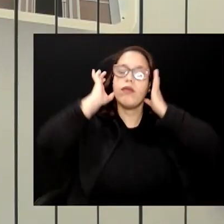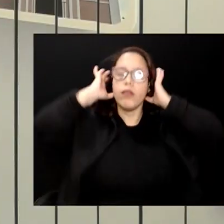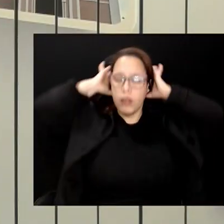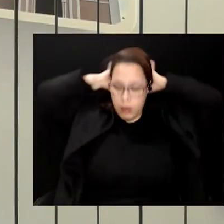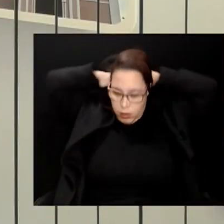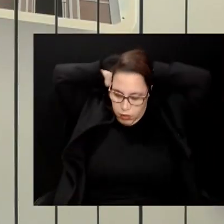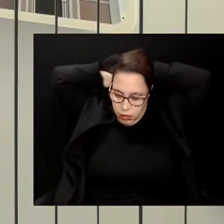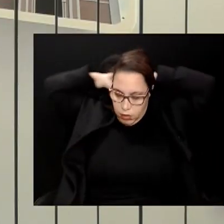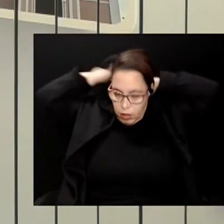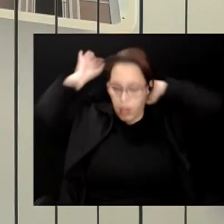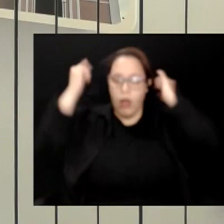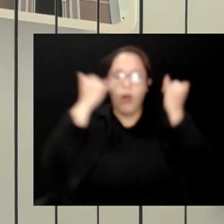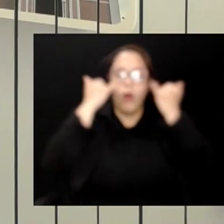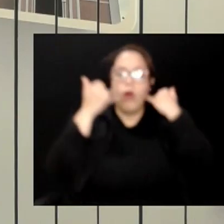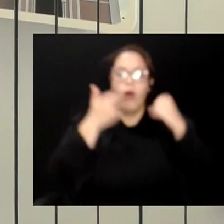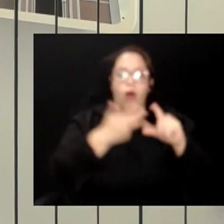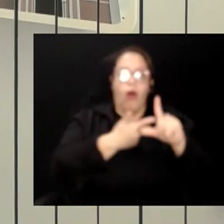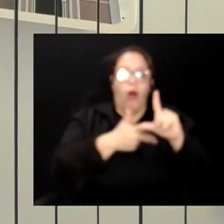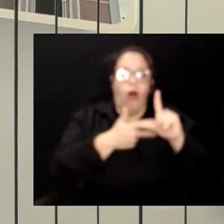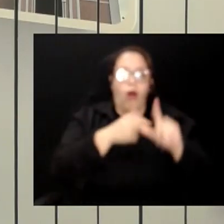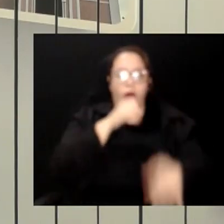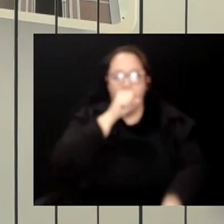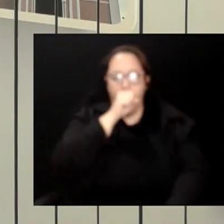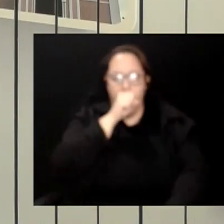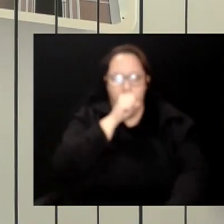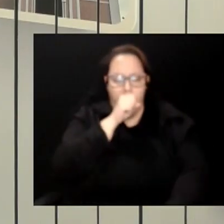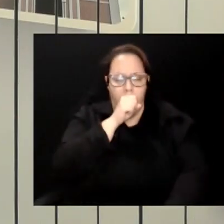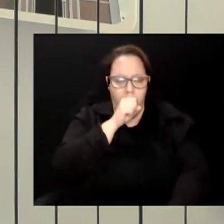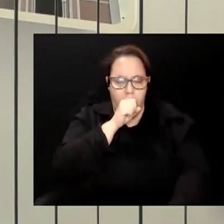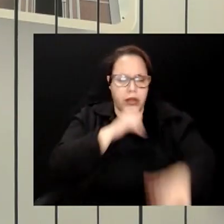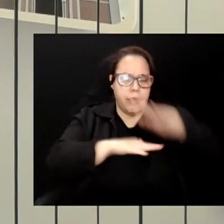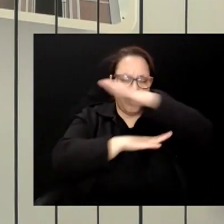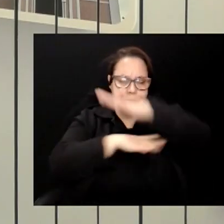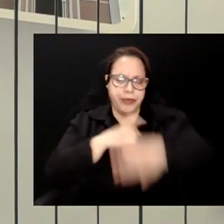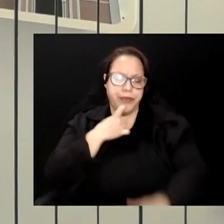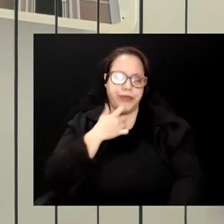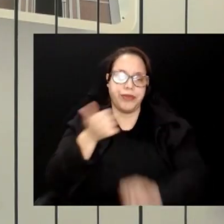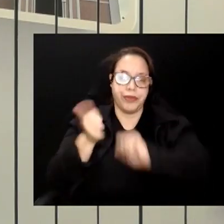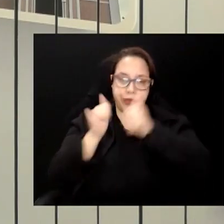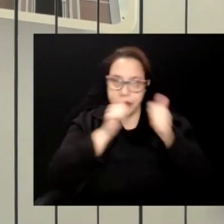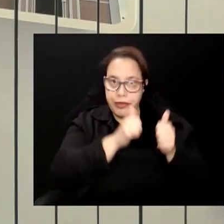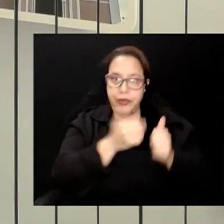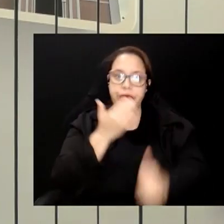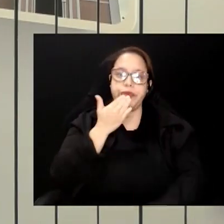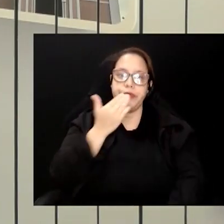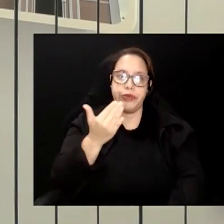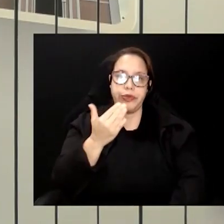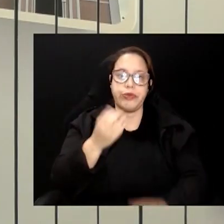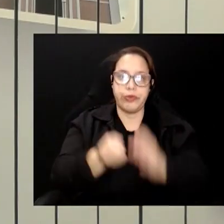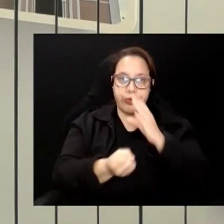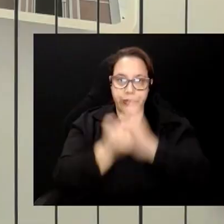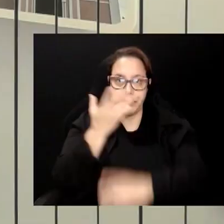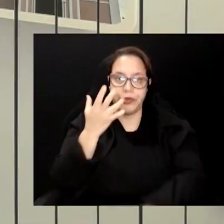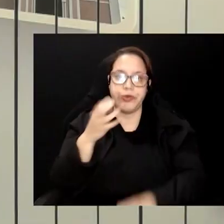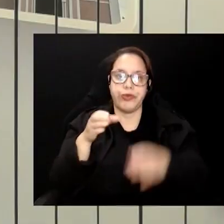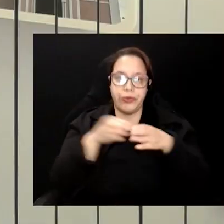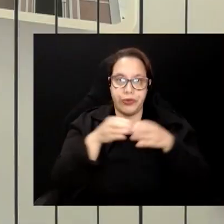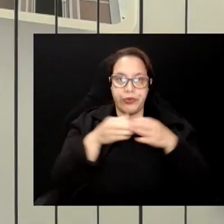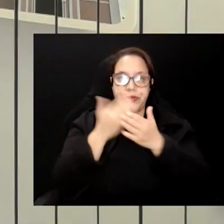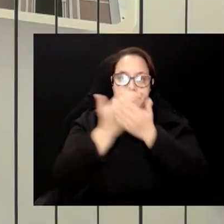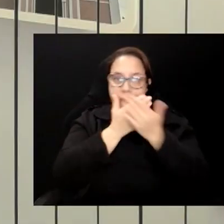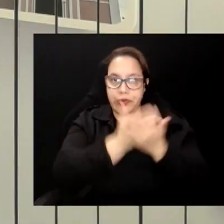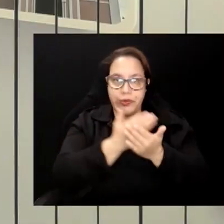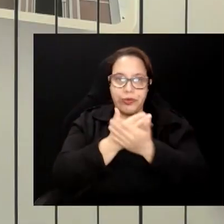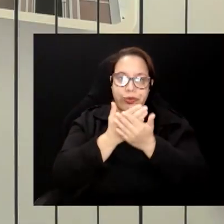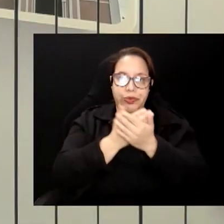notícias do Legislativo, porque a Câmara de Campinas analisa o pedido da criação de uma comissão de estudos voltada para